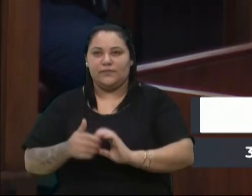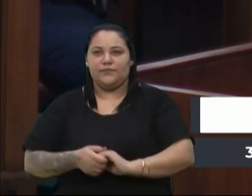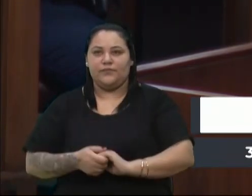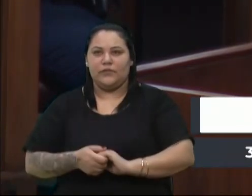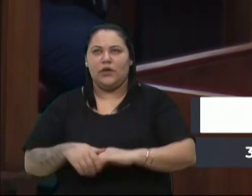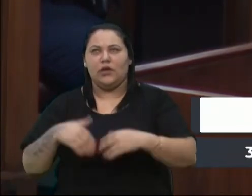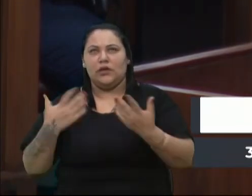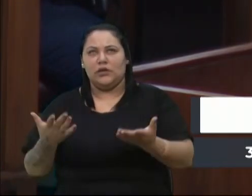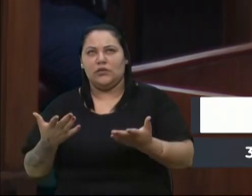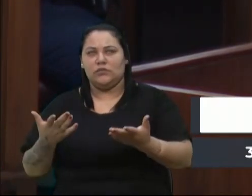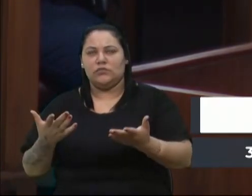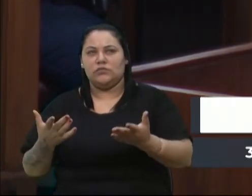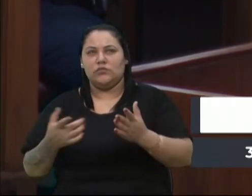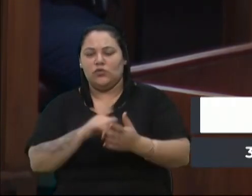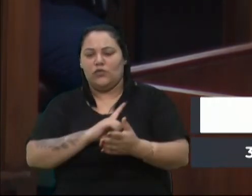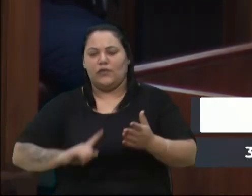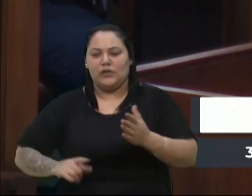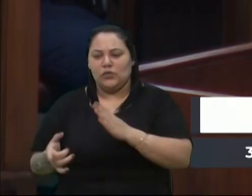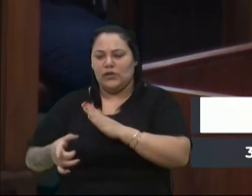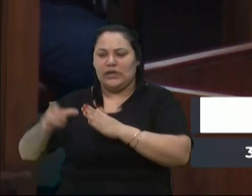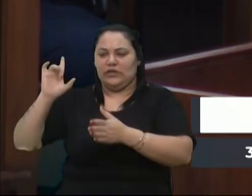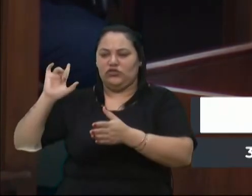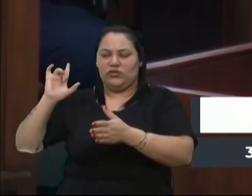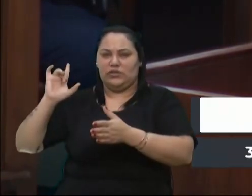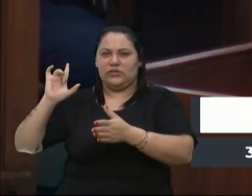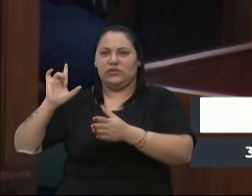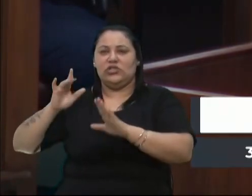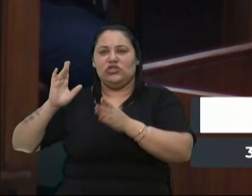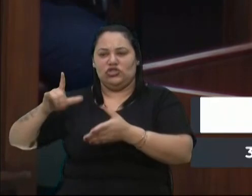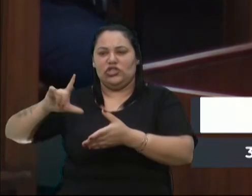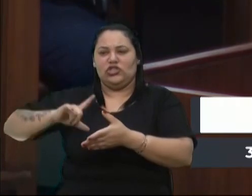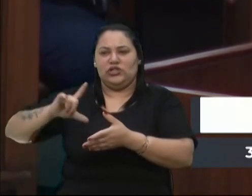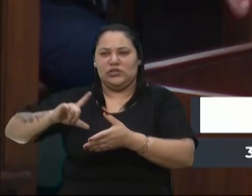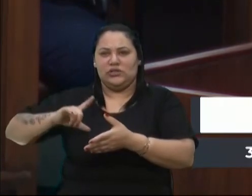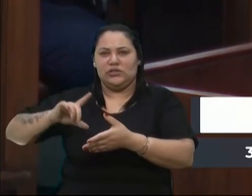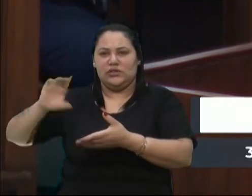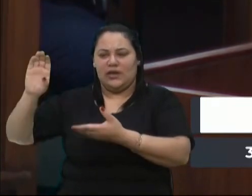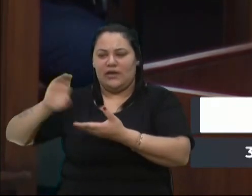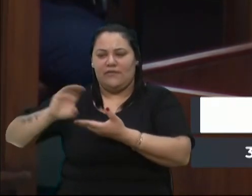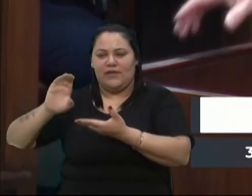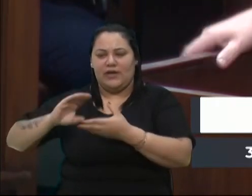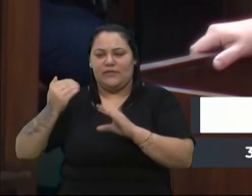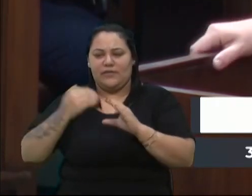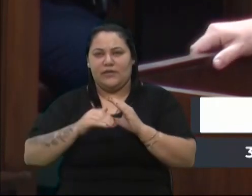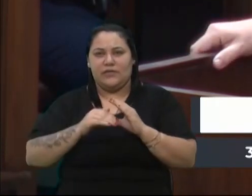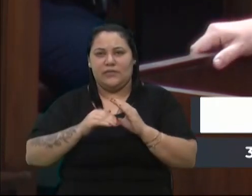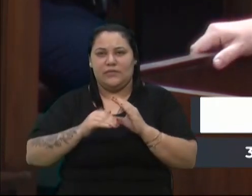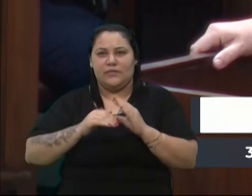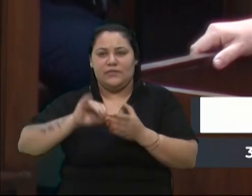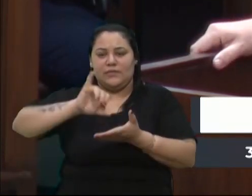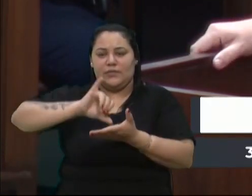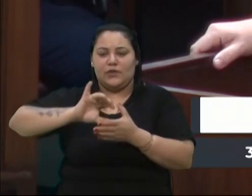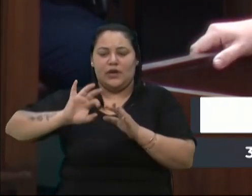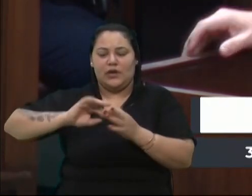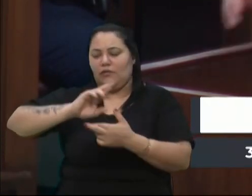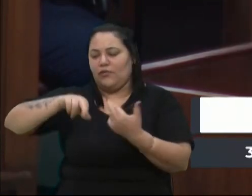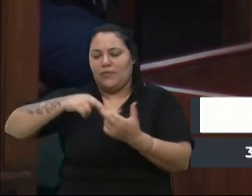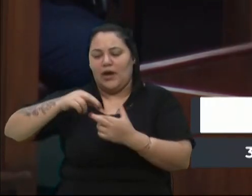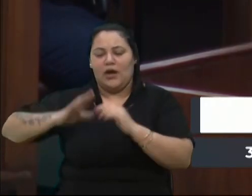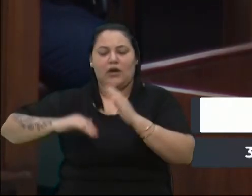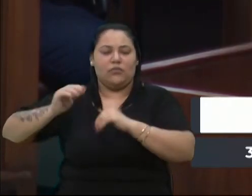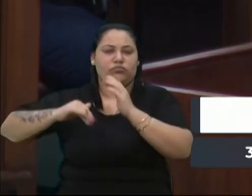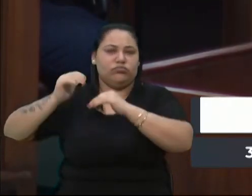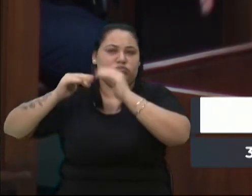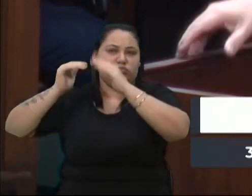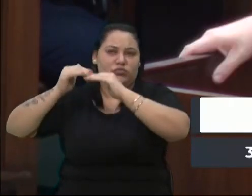ou vários governos anteriores àquele, já tinham destinado verbas para se construir um centro comunitário, já tinha